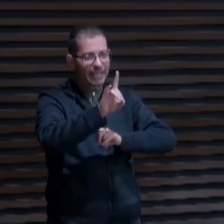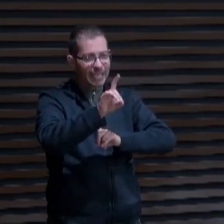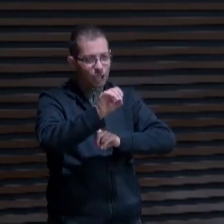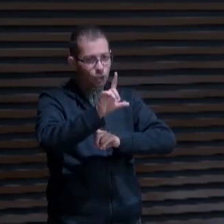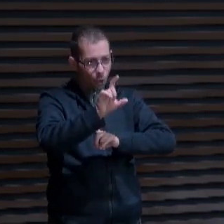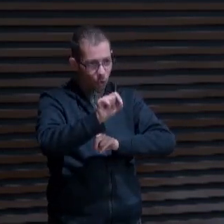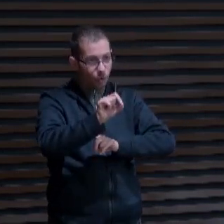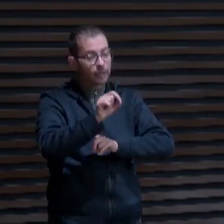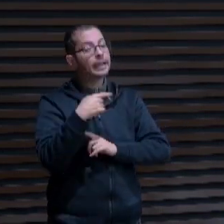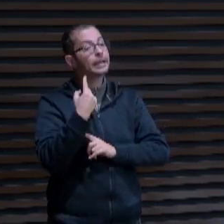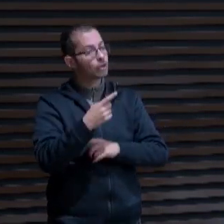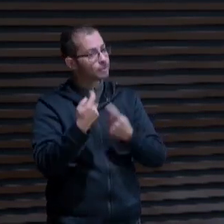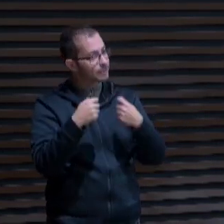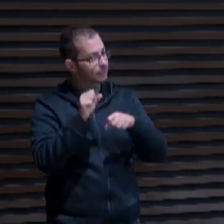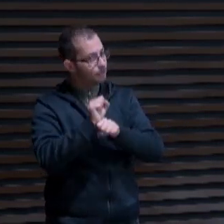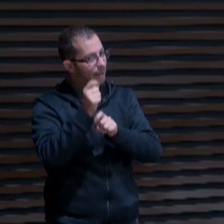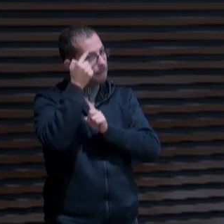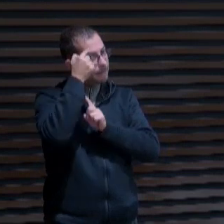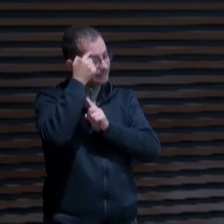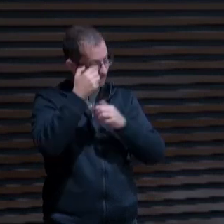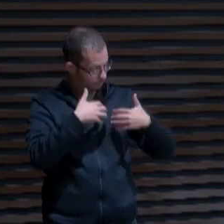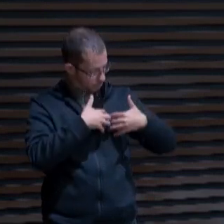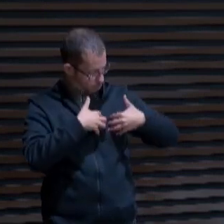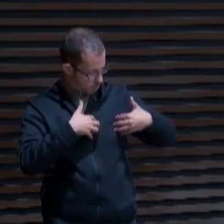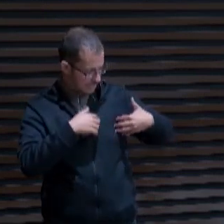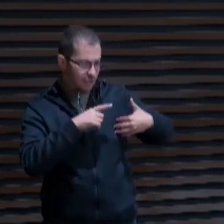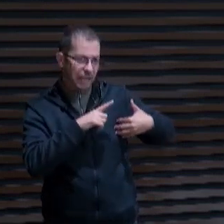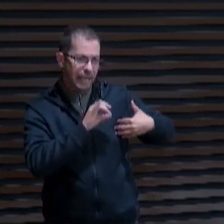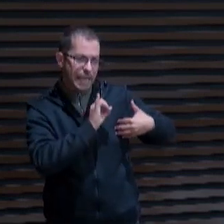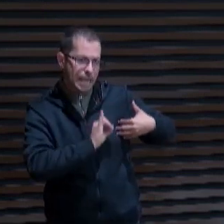em nosso coração. Porque se